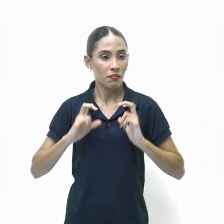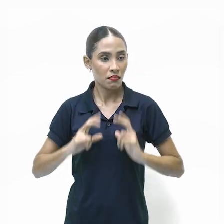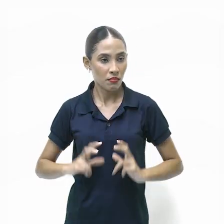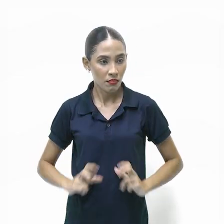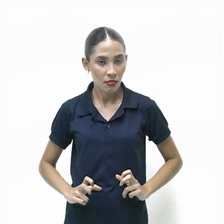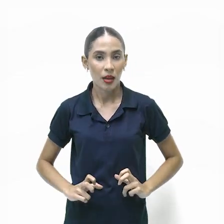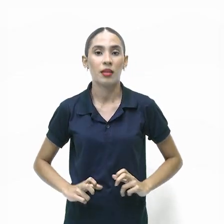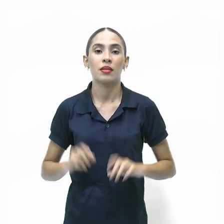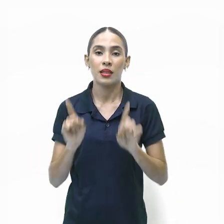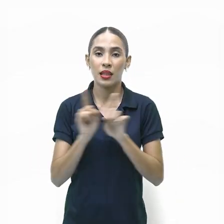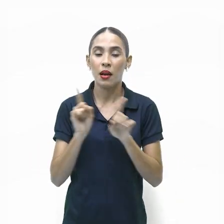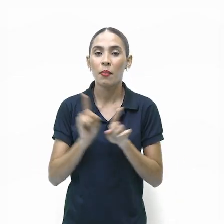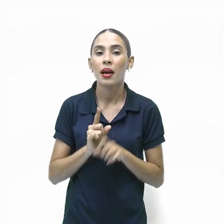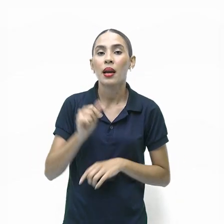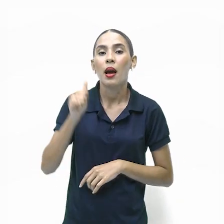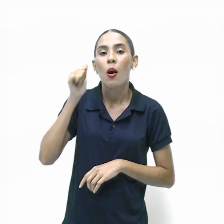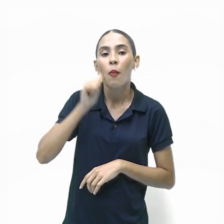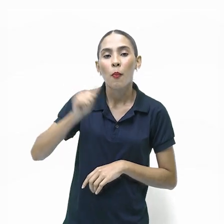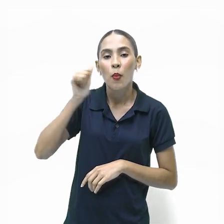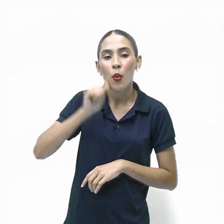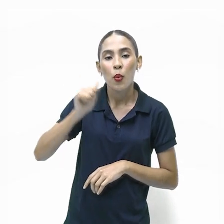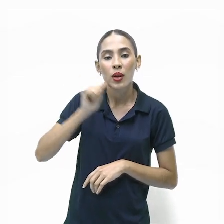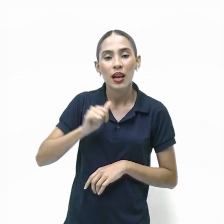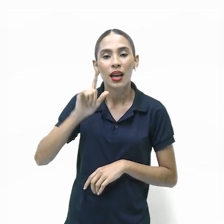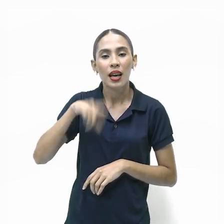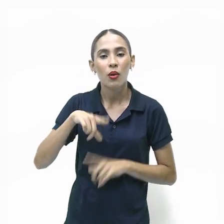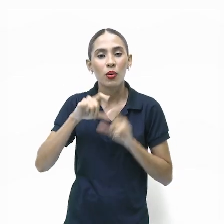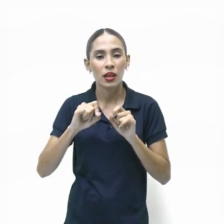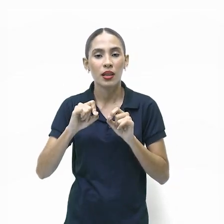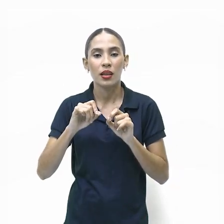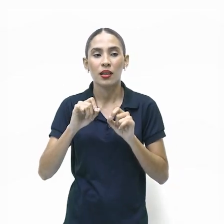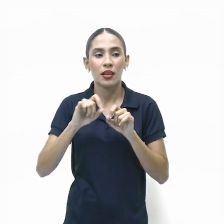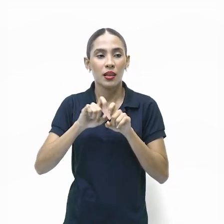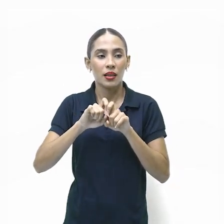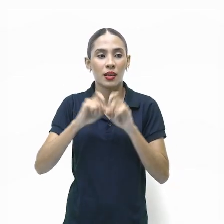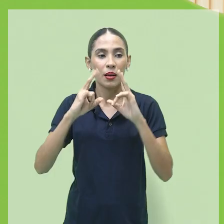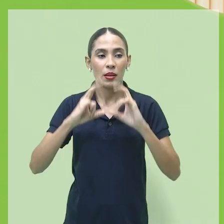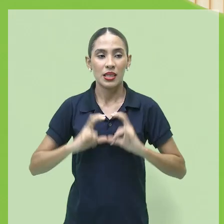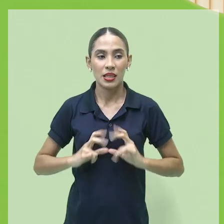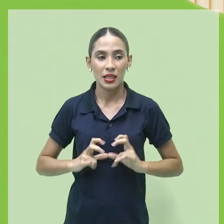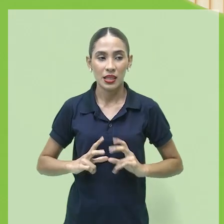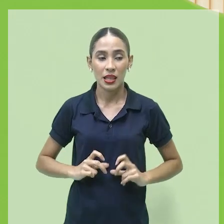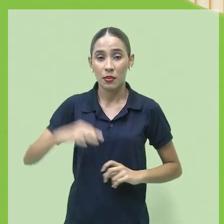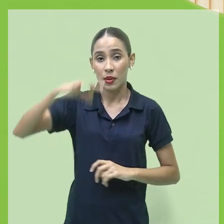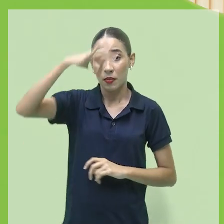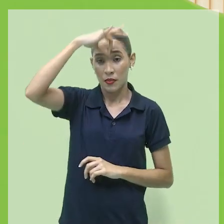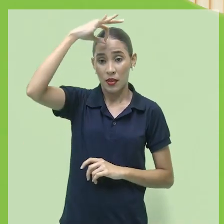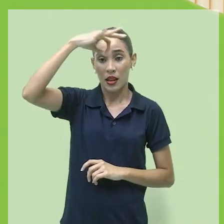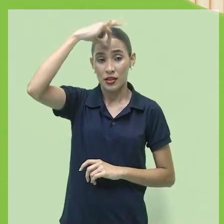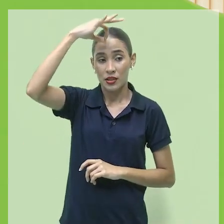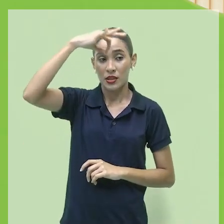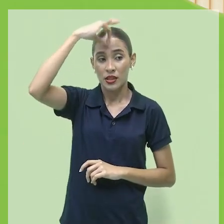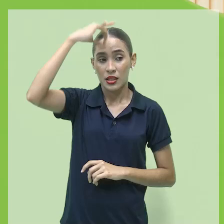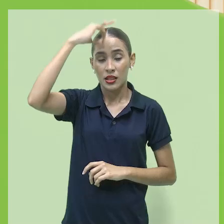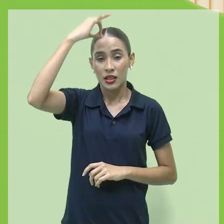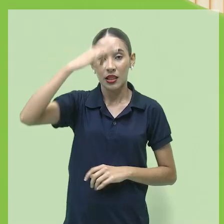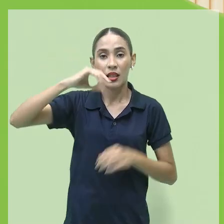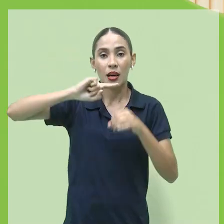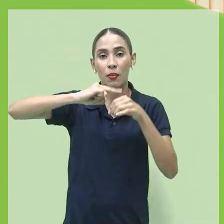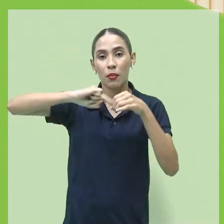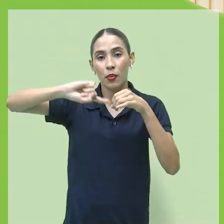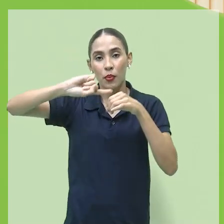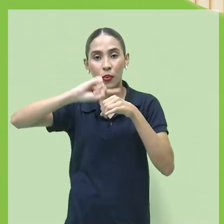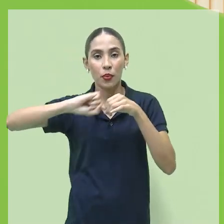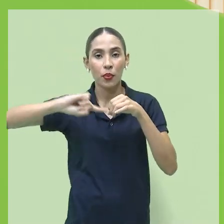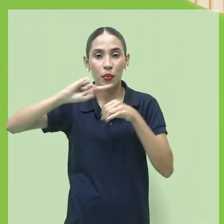nas mulheres, o preventivo é o principal exame, né, gente? Então, o preventivo é um exame que a mulher tem que fazer no mínimo uma vez por